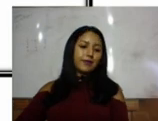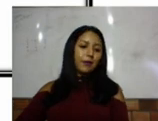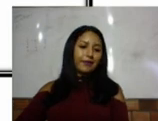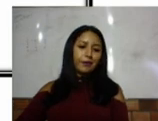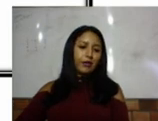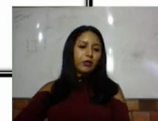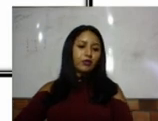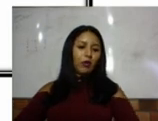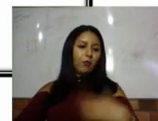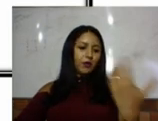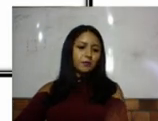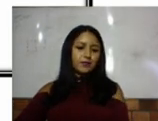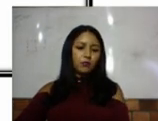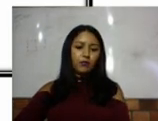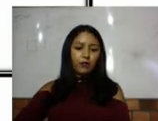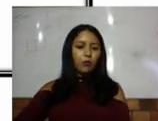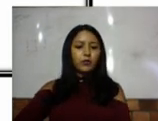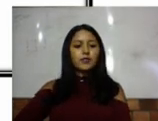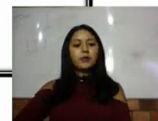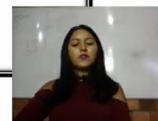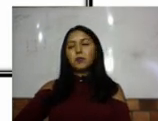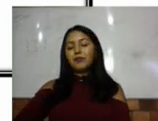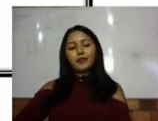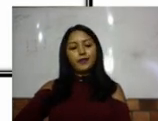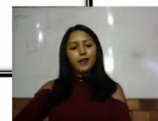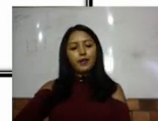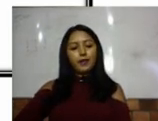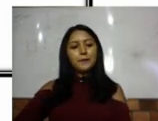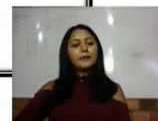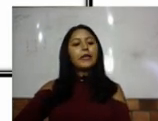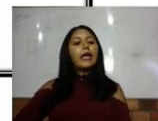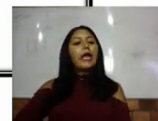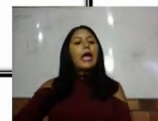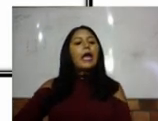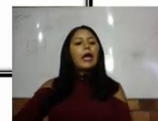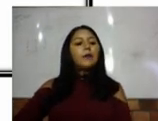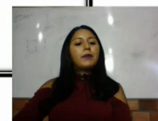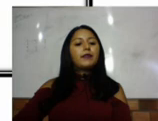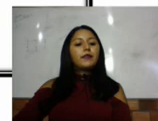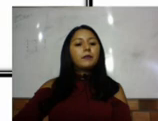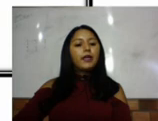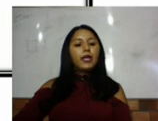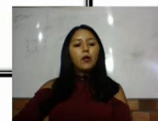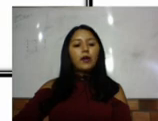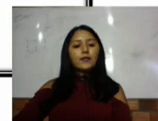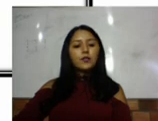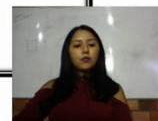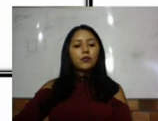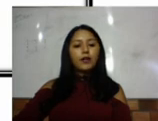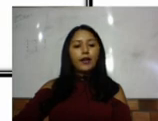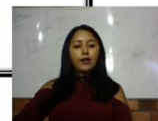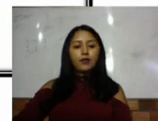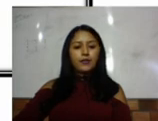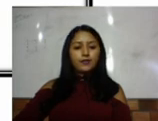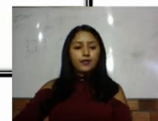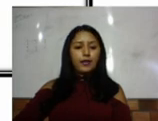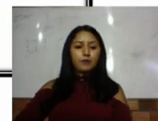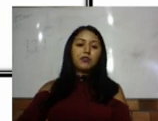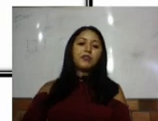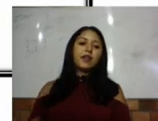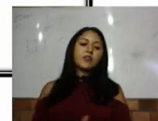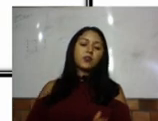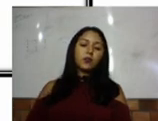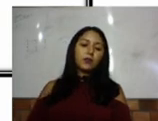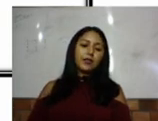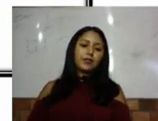para mim saber também eu tenho que ter alguma proximação fui eu conhecimento sobre a vida é dele né mico estúdio em lá